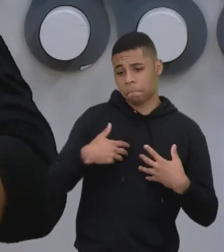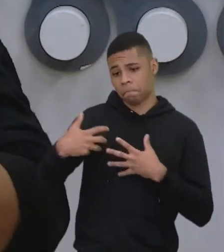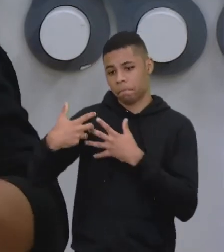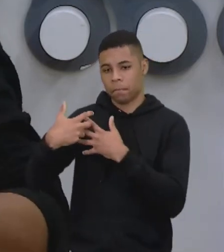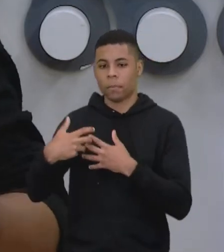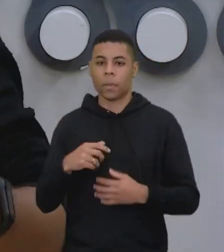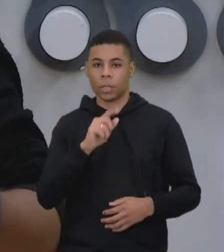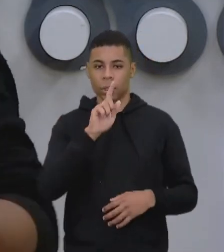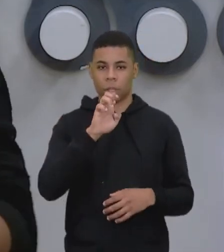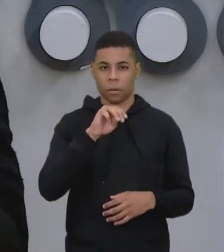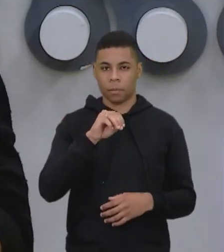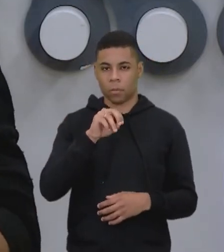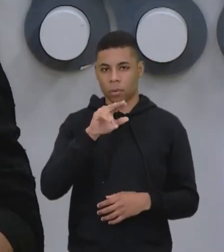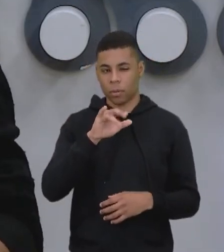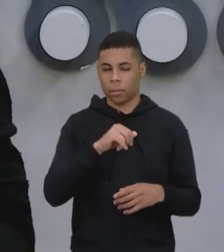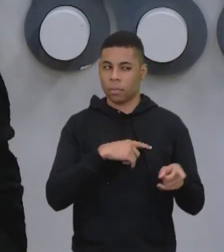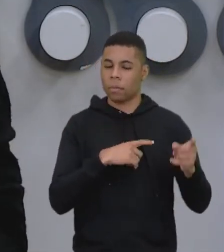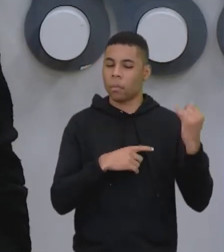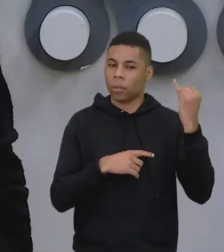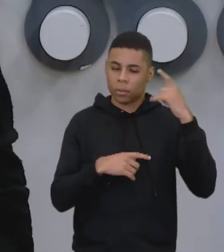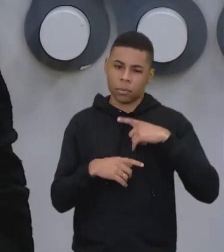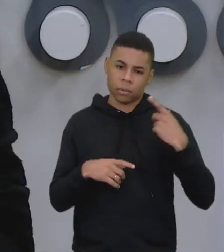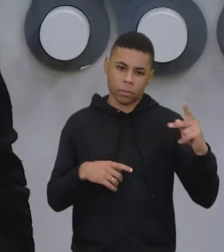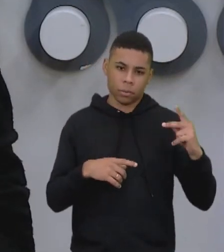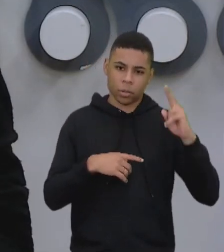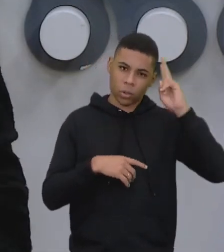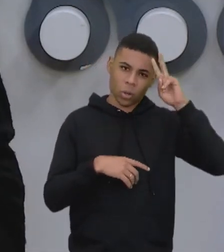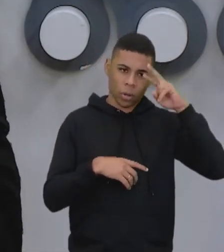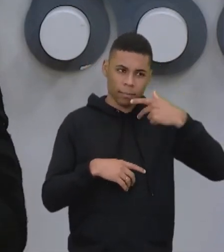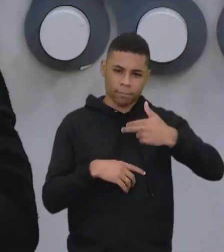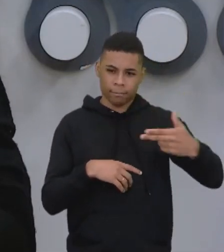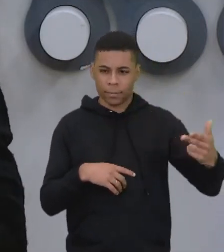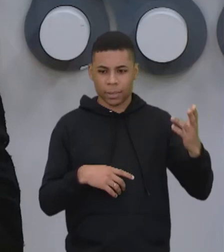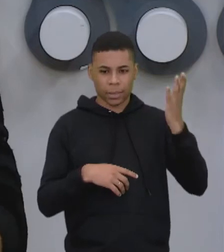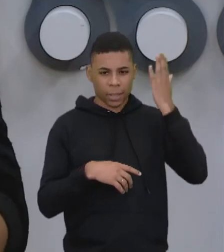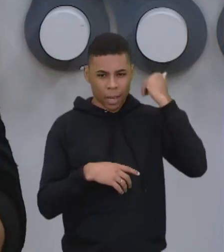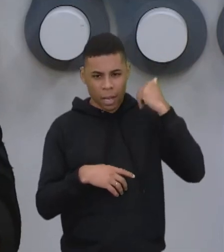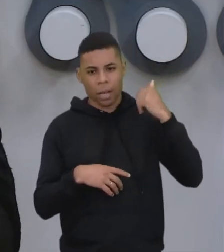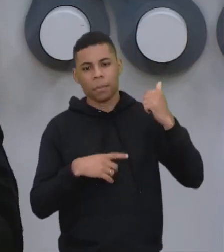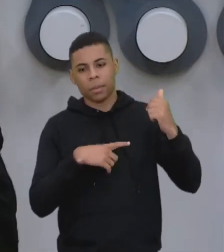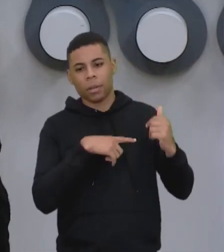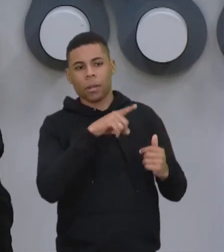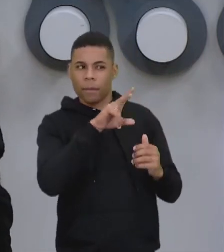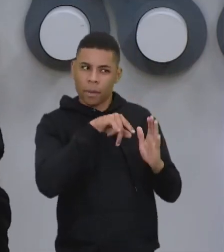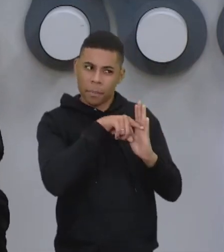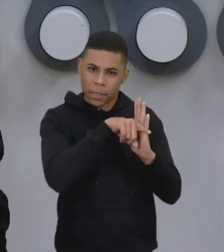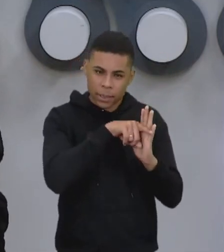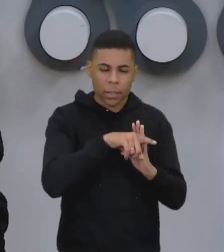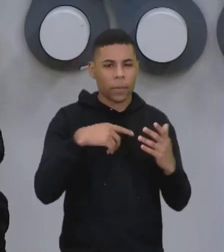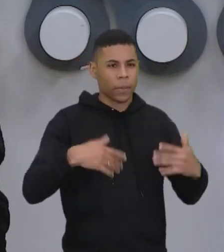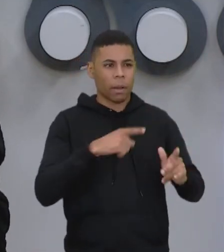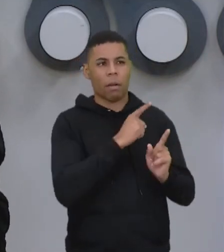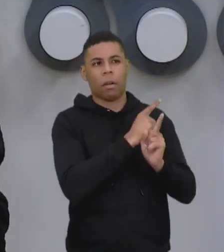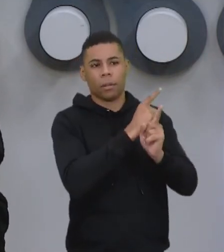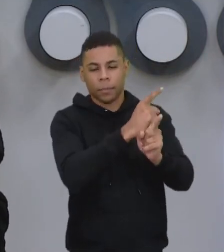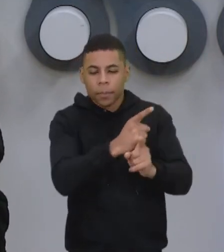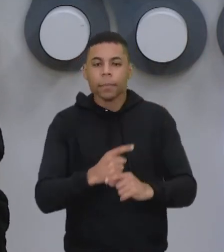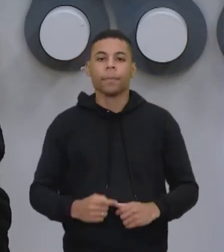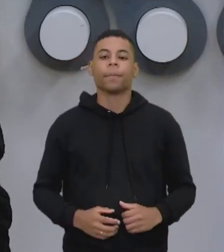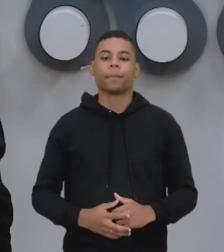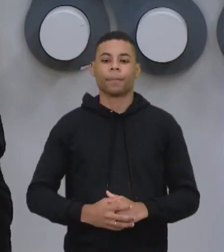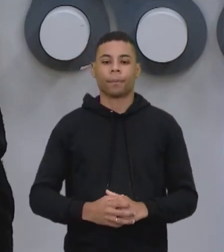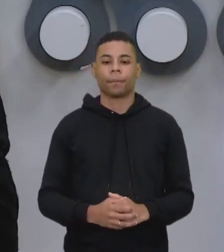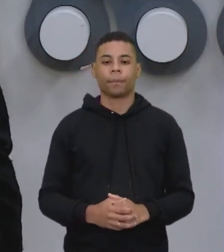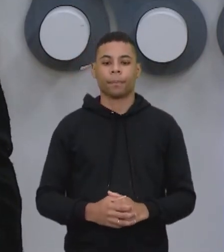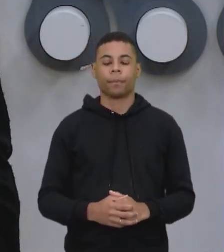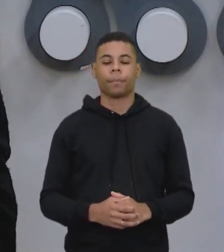ela tem a sua importância, tanto que são documentos históricos, né, que a gente vive atrás toda vez que você vai pesquisar. O que você vai achar muito é mídia hegemônica. O que a